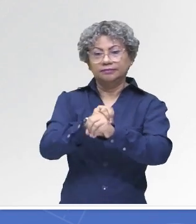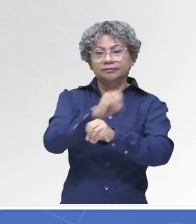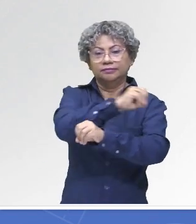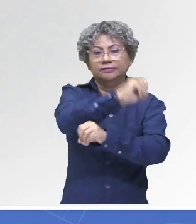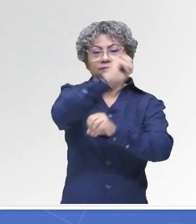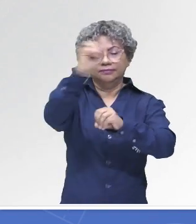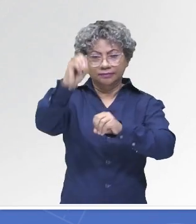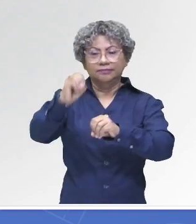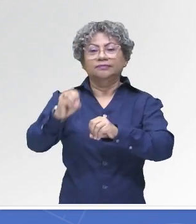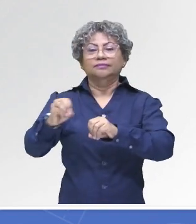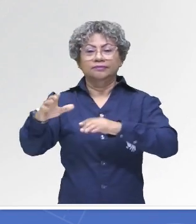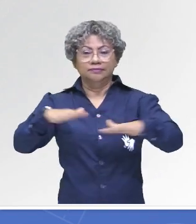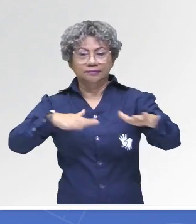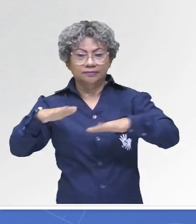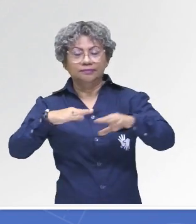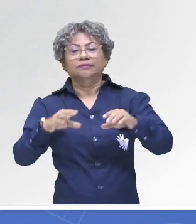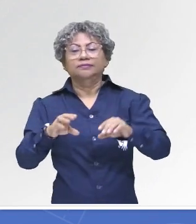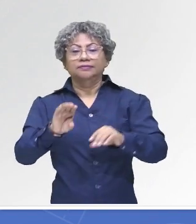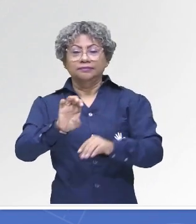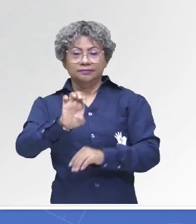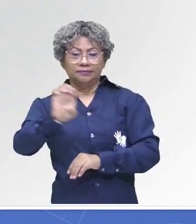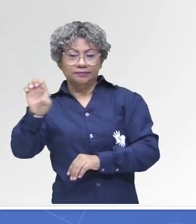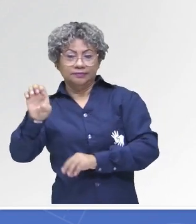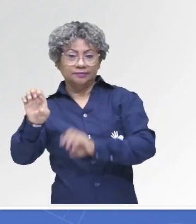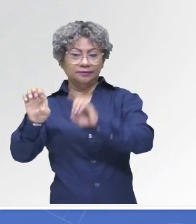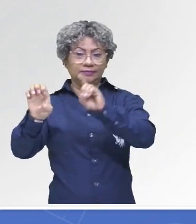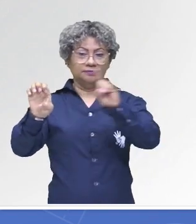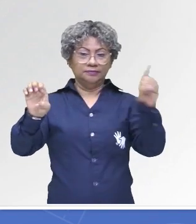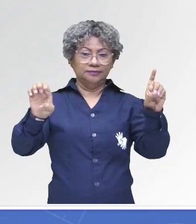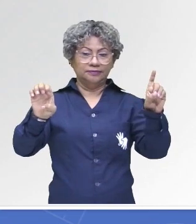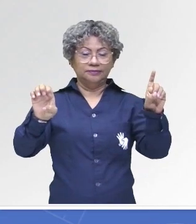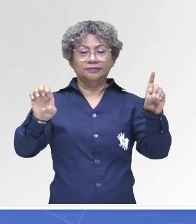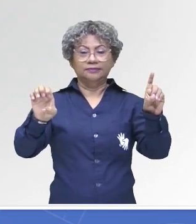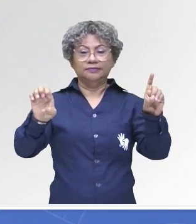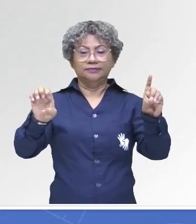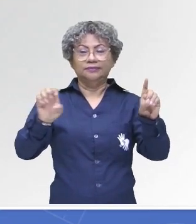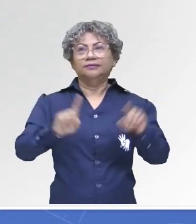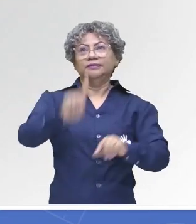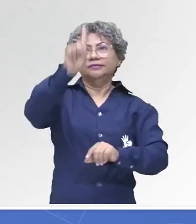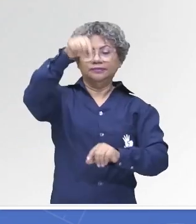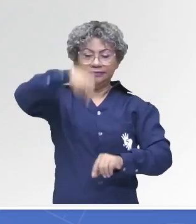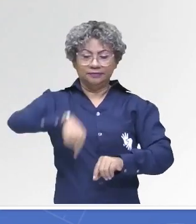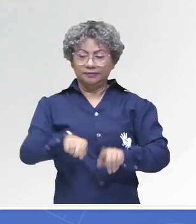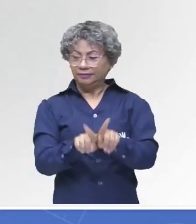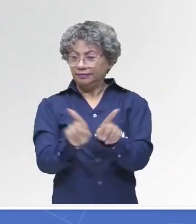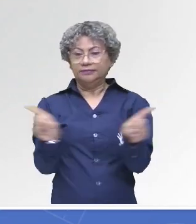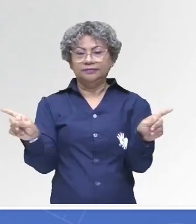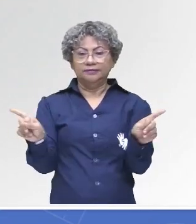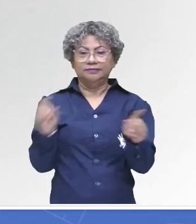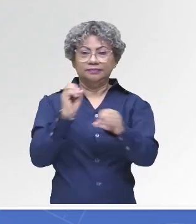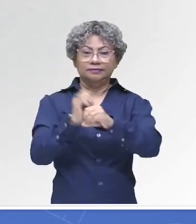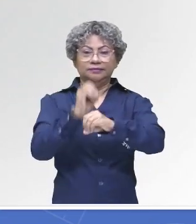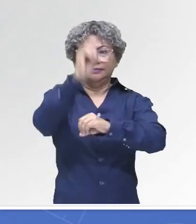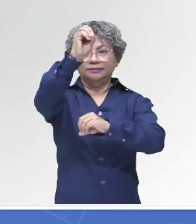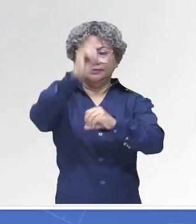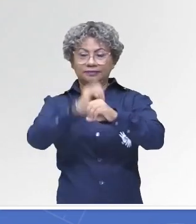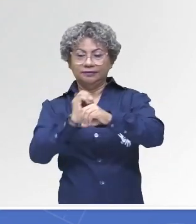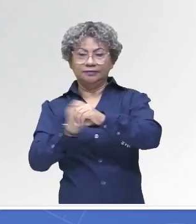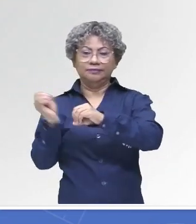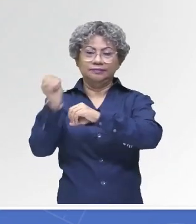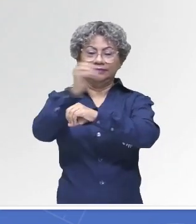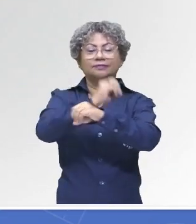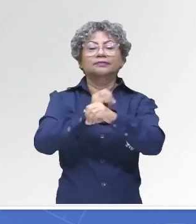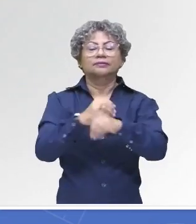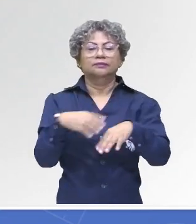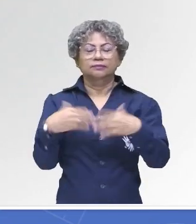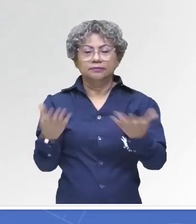translação. Se movimenta para a esquerda, para a direita, para frente, para trás, para cima, para baixo, tá certo? Então, nós vamos dizer